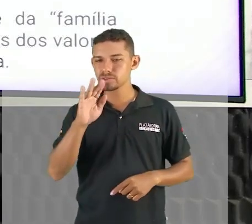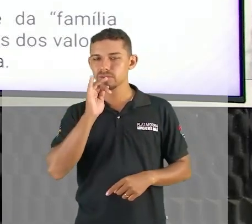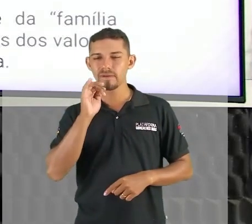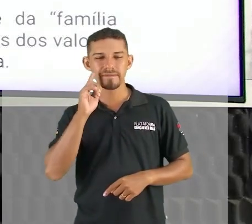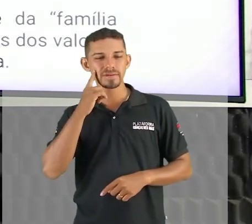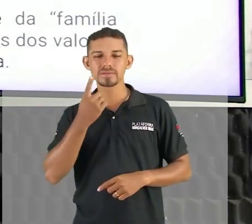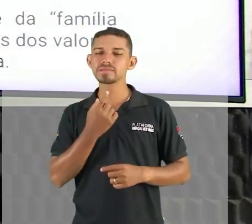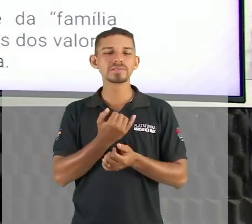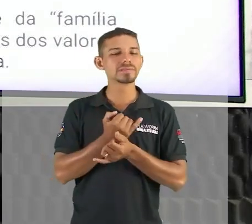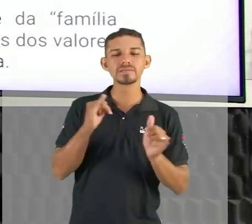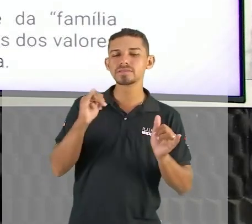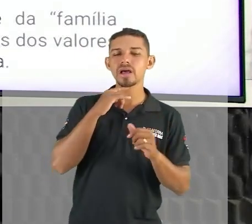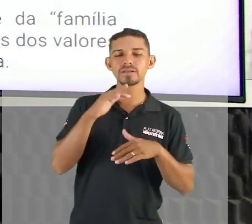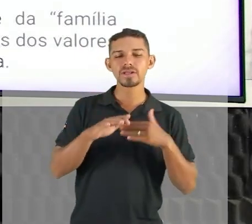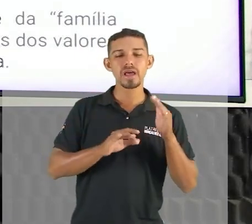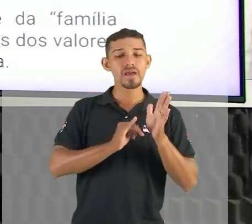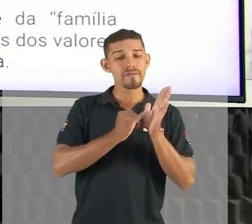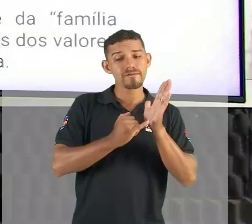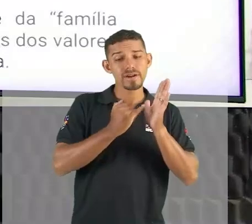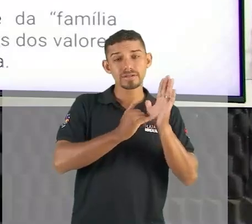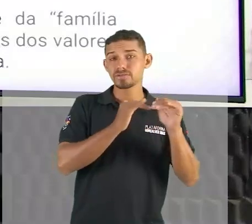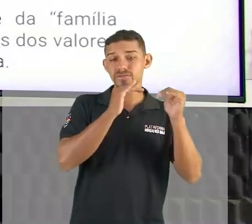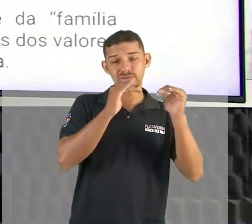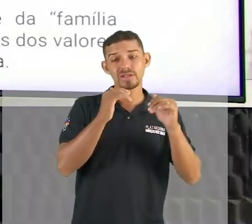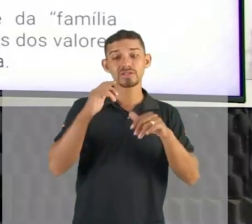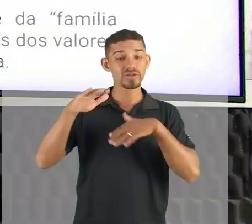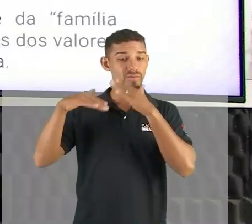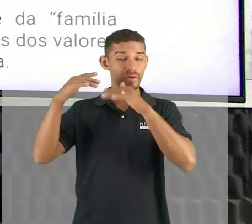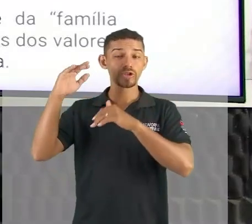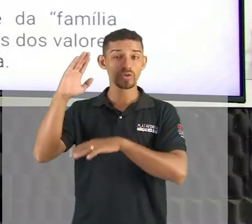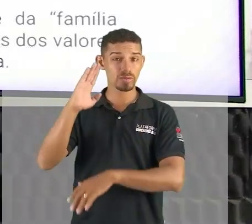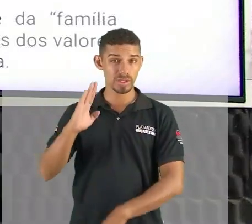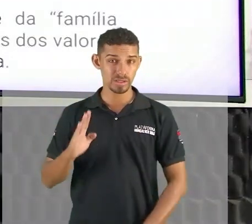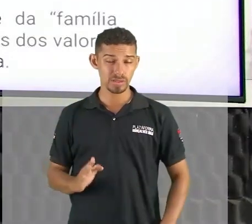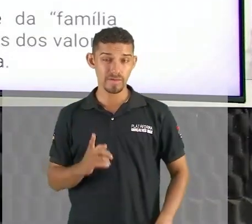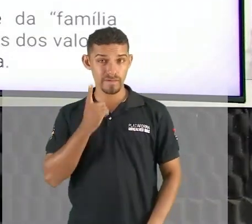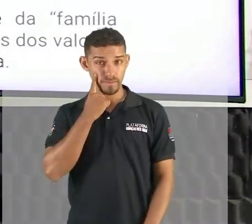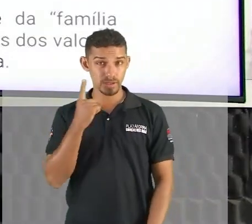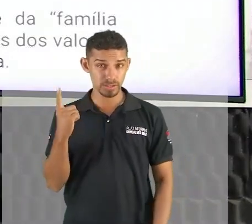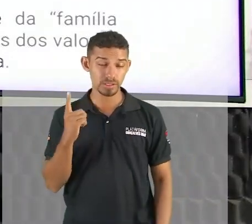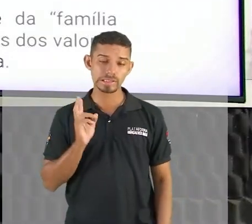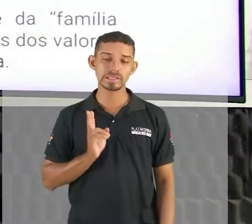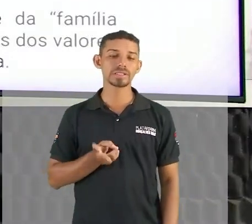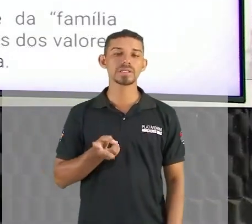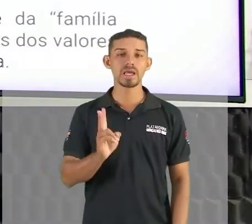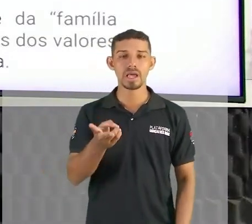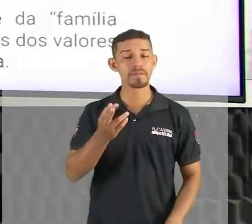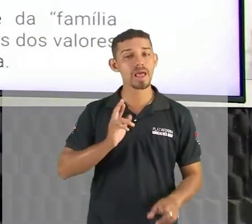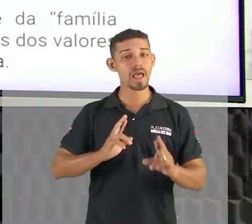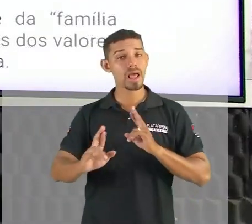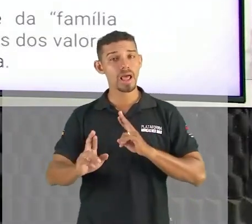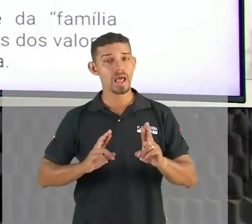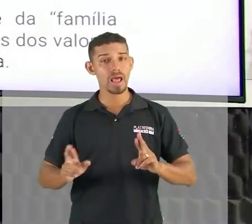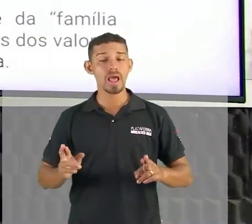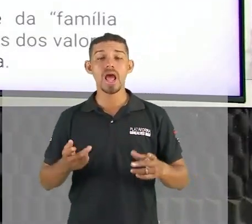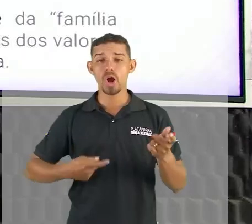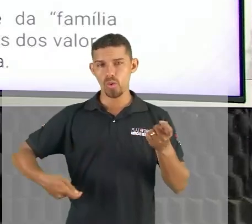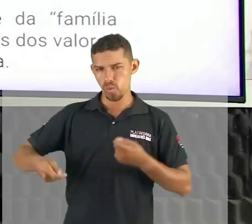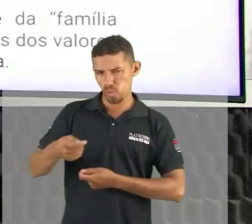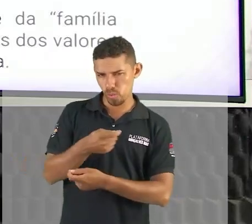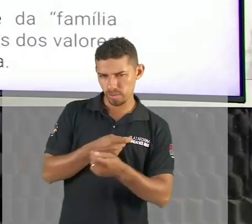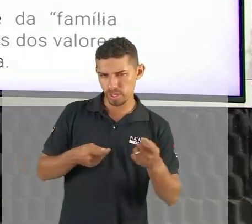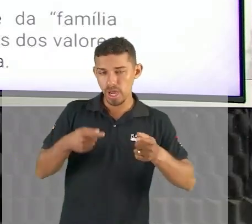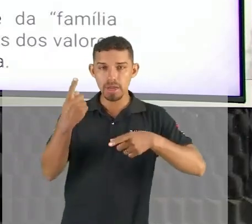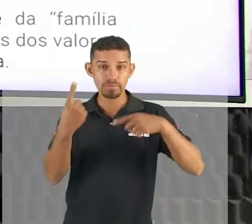incapazes de controlar a inflação e promover o desenvolvimento do país. Então, olha só, sempre fazendo aquela relação de economia